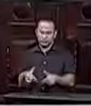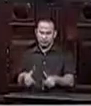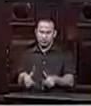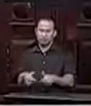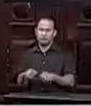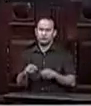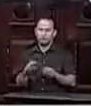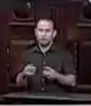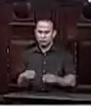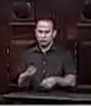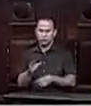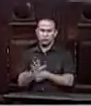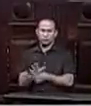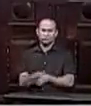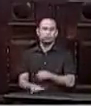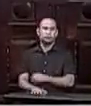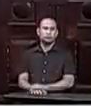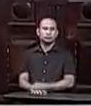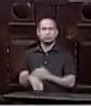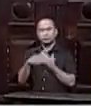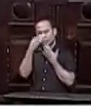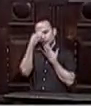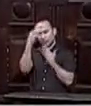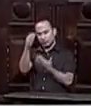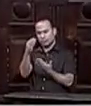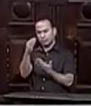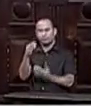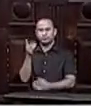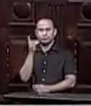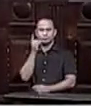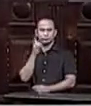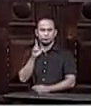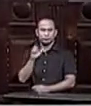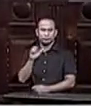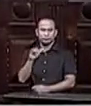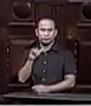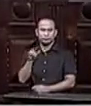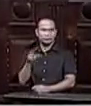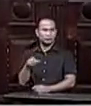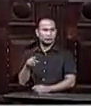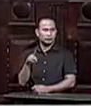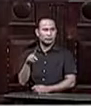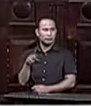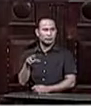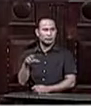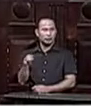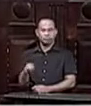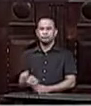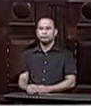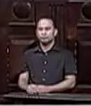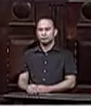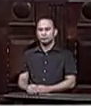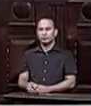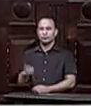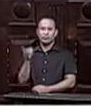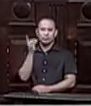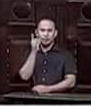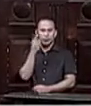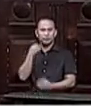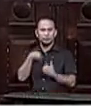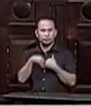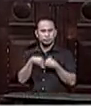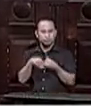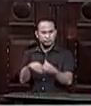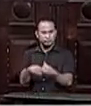todo o apoio. Muito obrigado. Obrigado, deputado Luiz Paulo. Deputados, para concluir, esse tema é